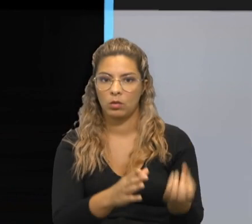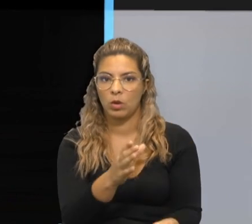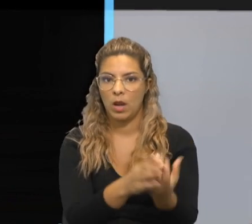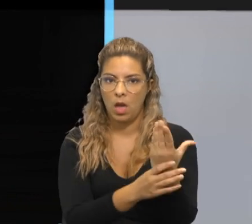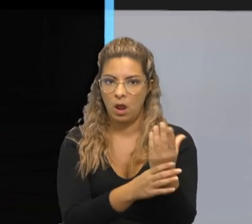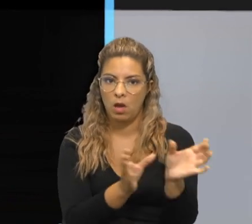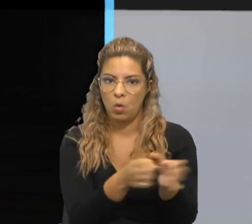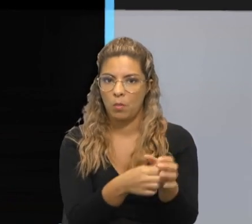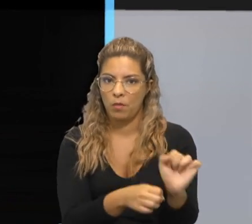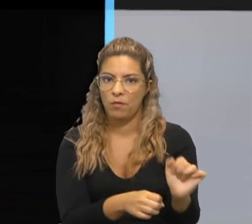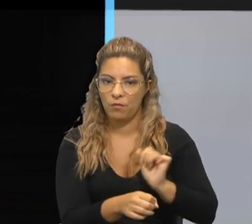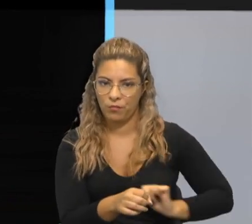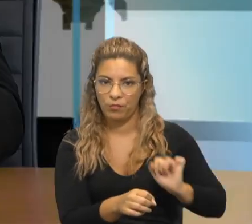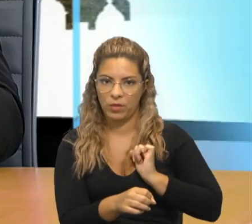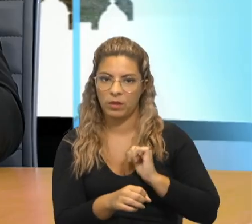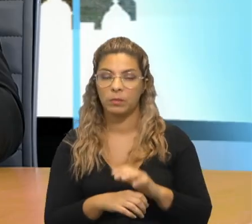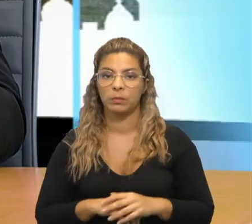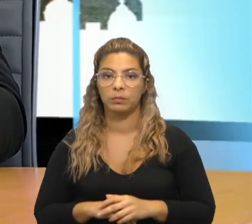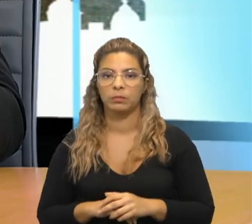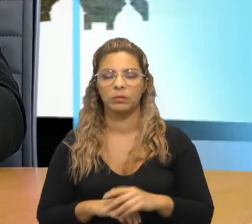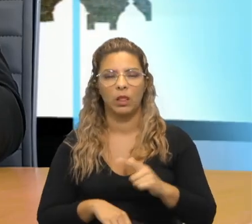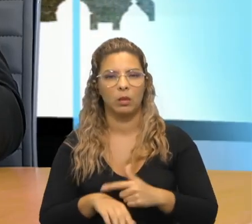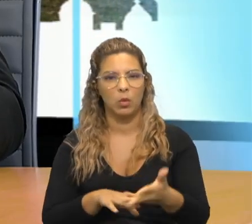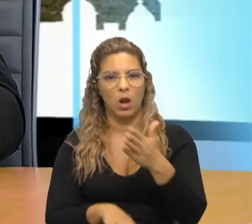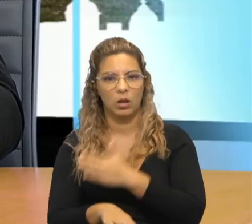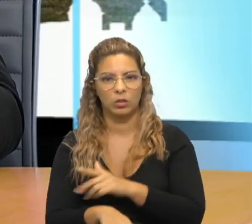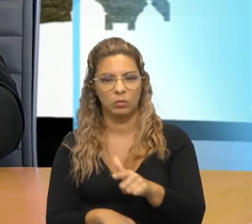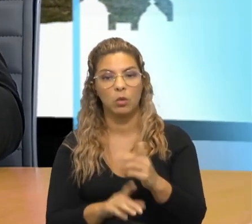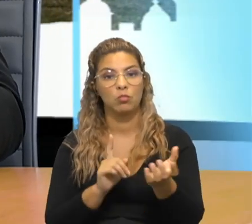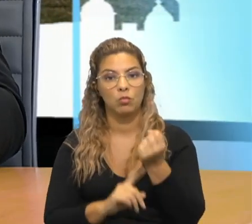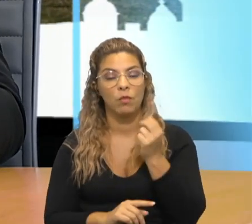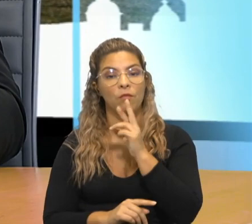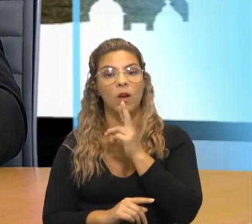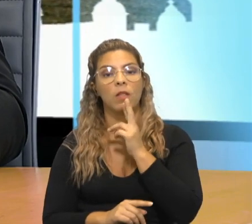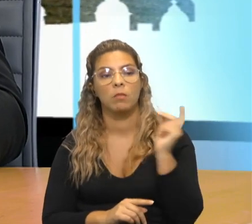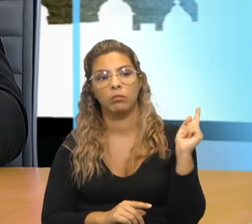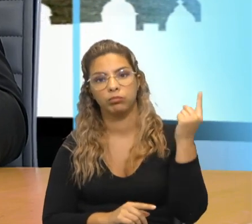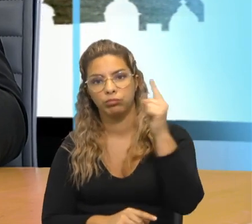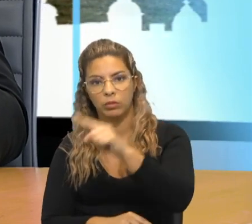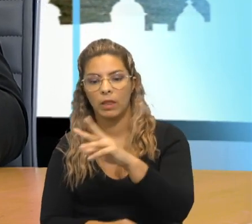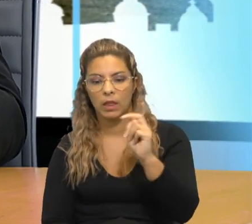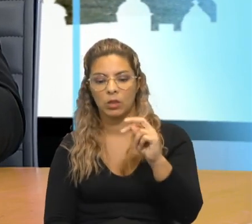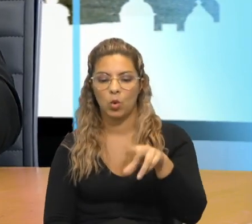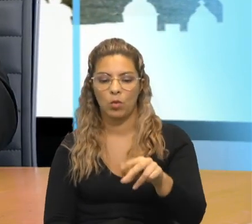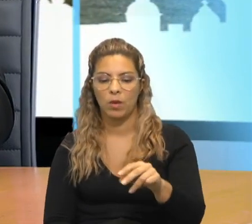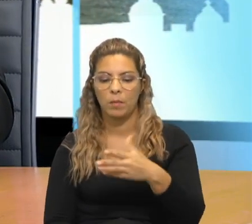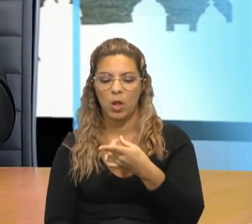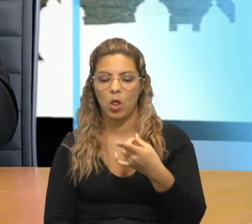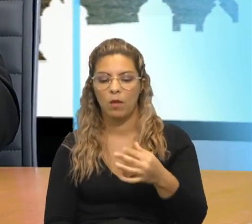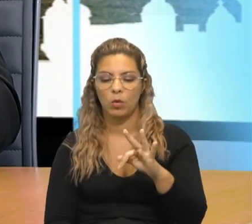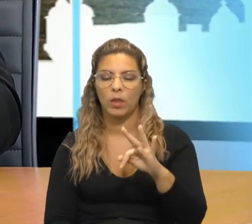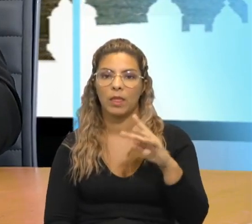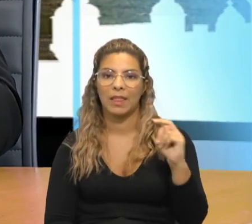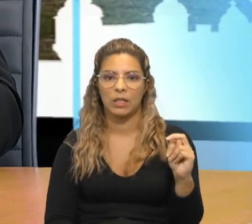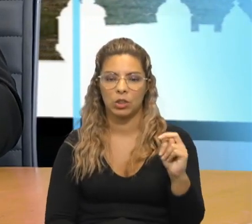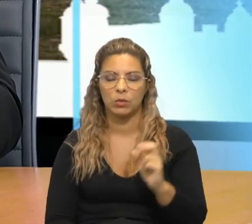Ele conta que, depois de algum tempo, ele conseguiu ir a Fátima, no dia 13 de novembro de 1943. E